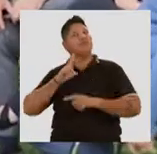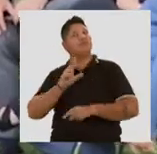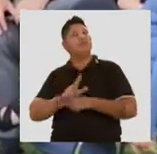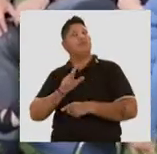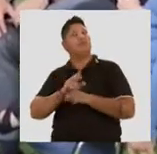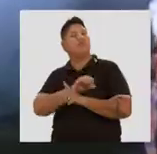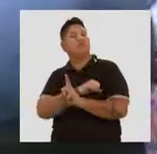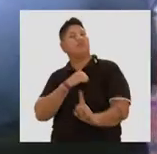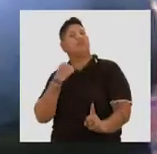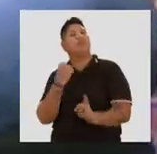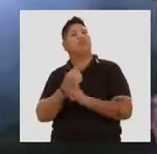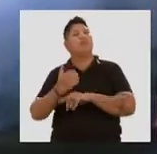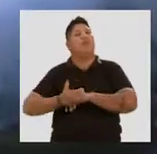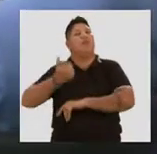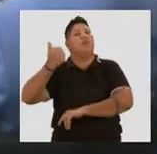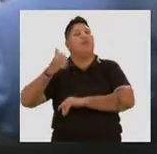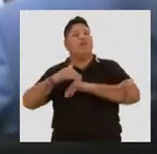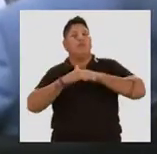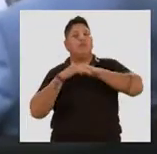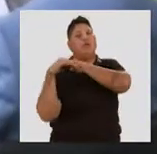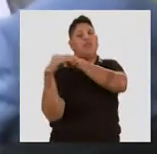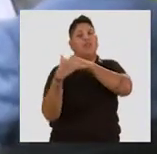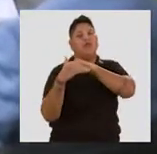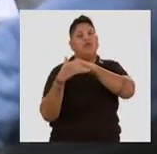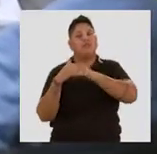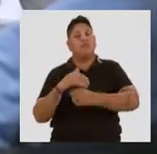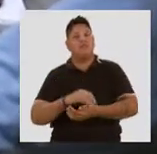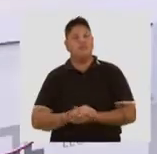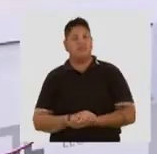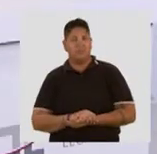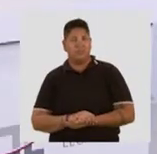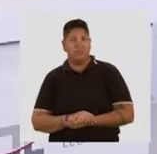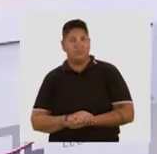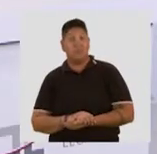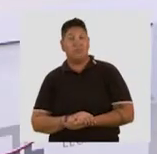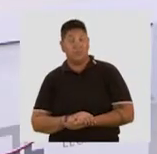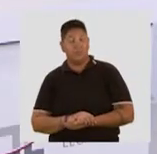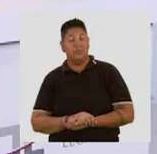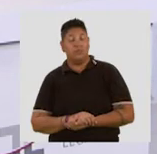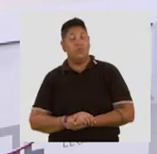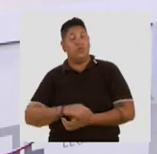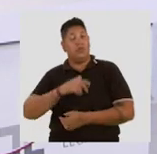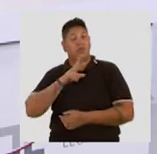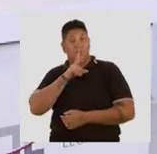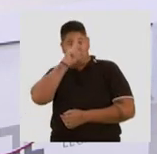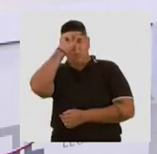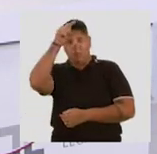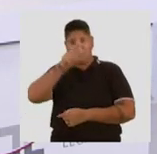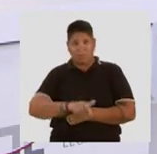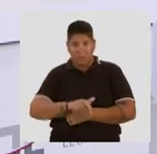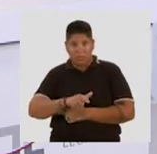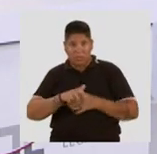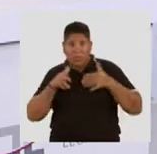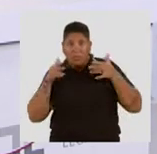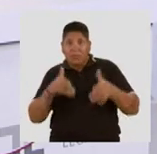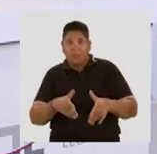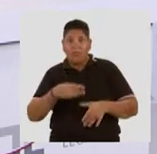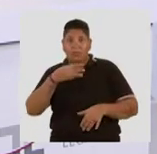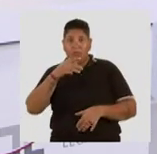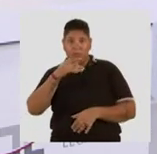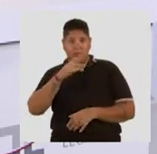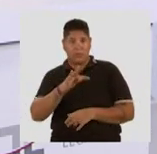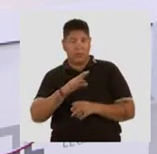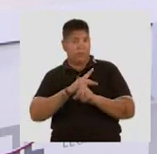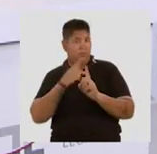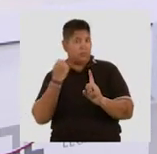em defesa de uma sociedade melhor e mais igualitária. Reforçar a atuação do MPT de forma transparente